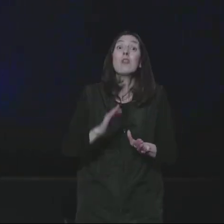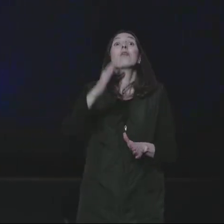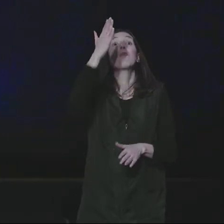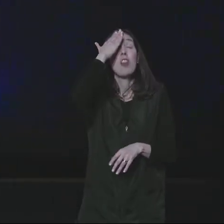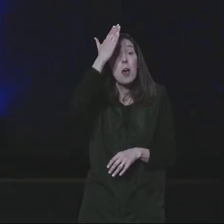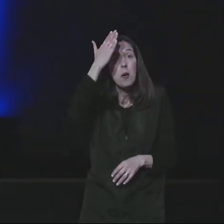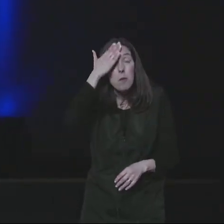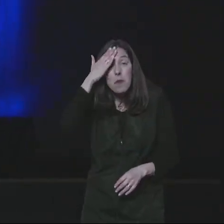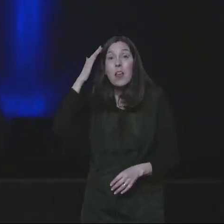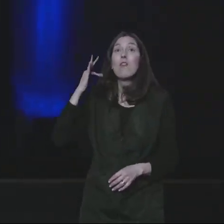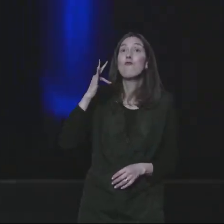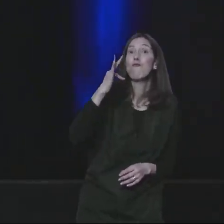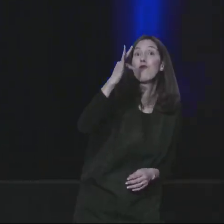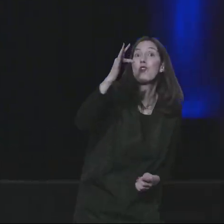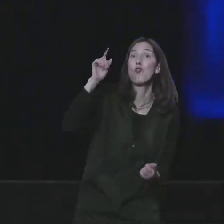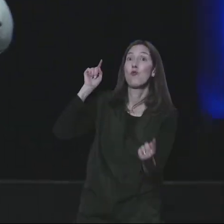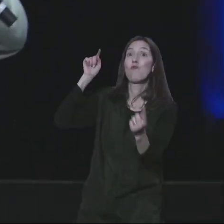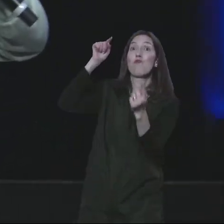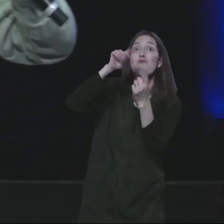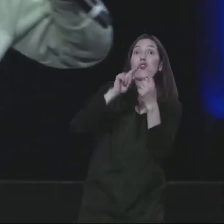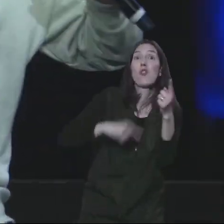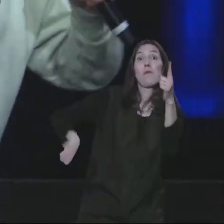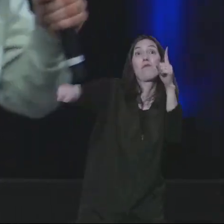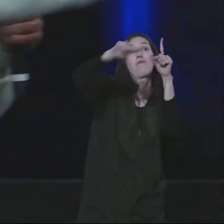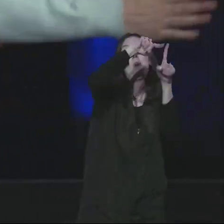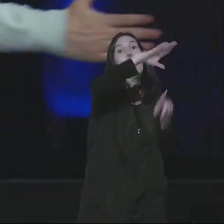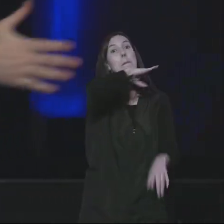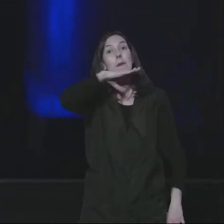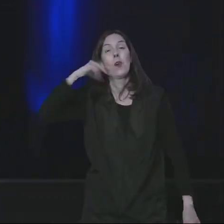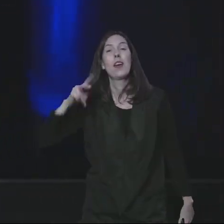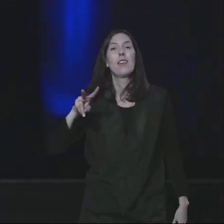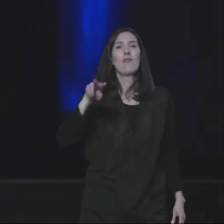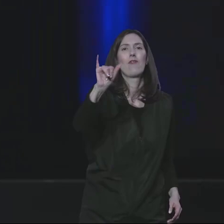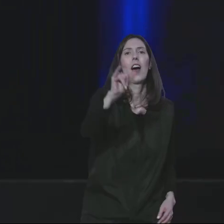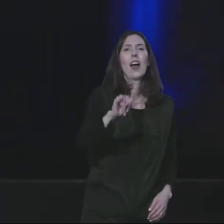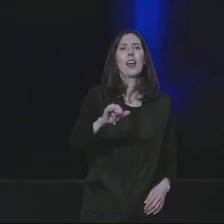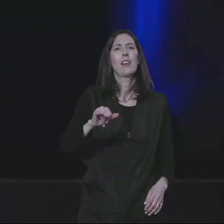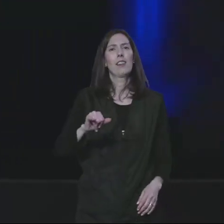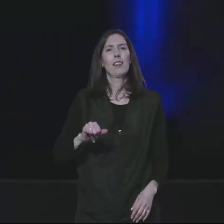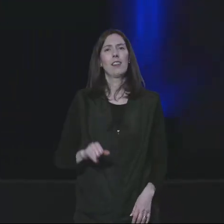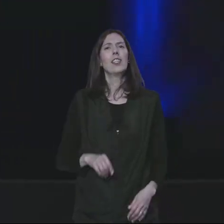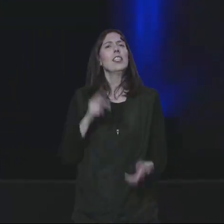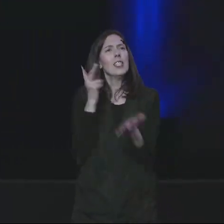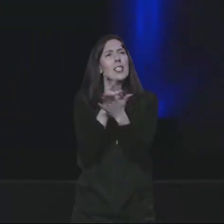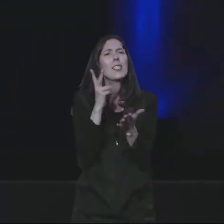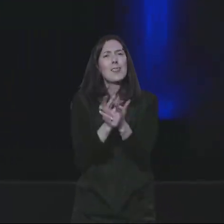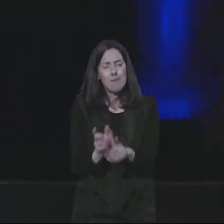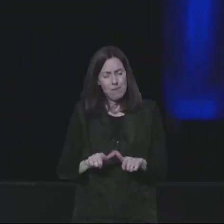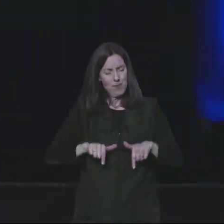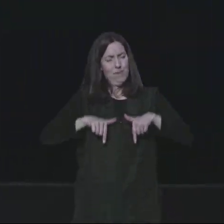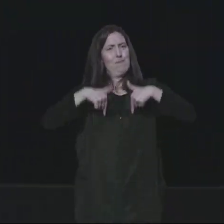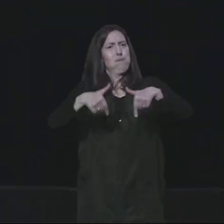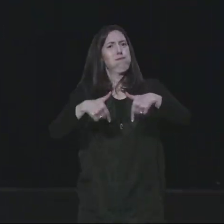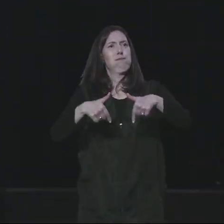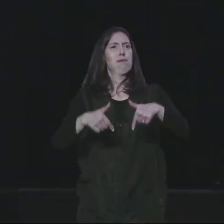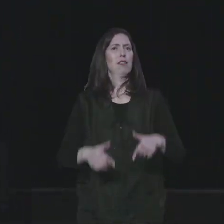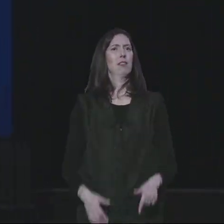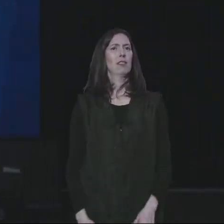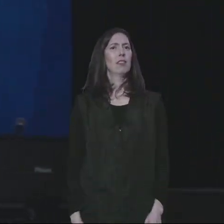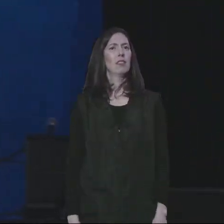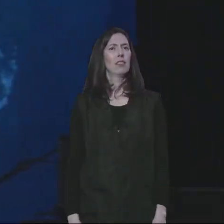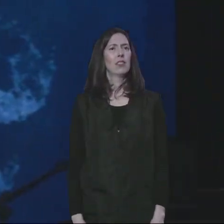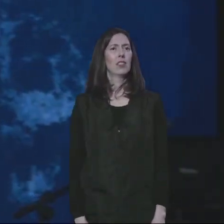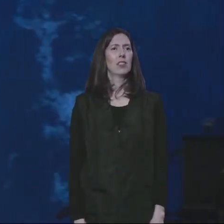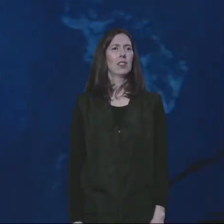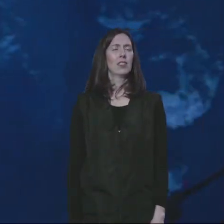era o destino dele. Então ele encontrava força seguindo em frente. olhando para isso. E